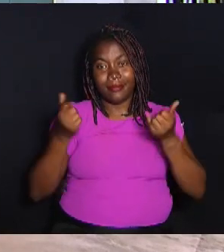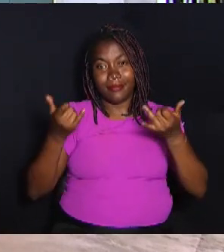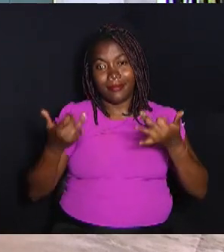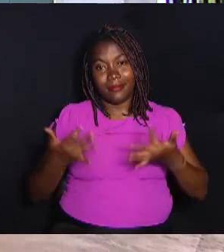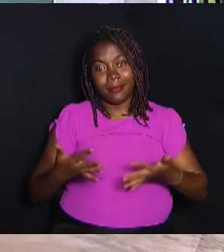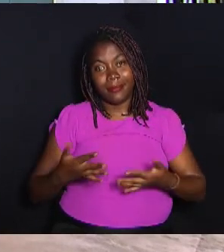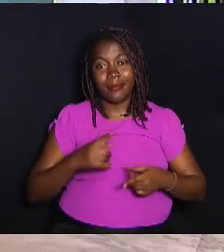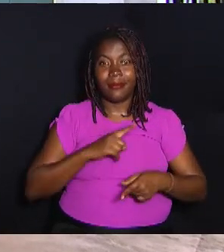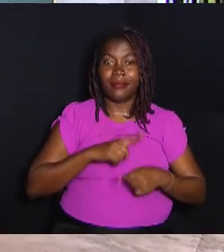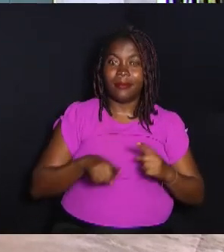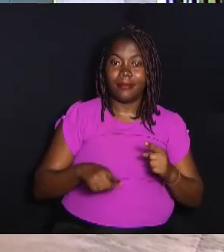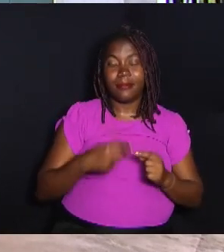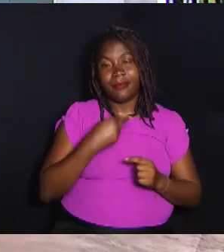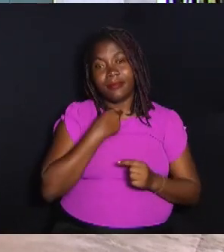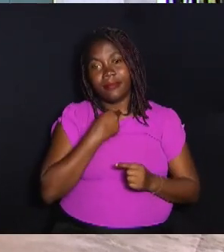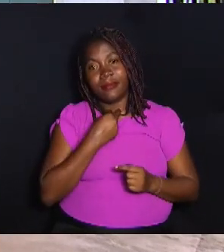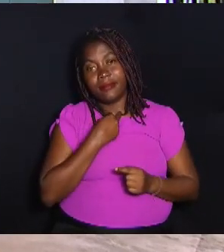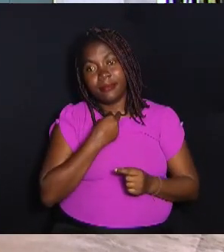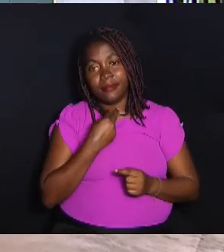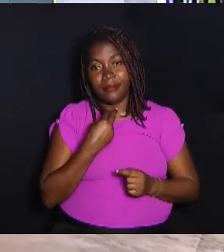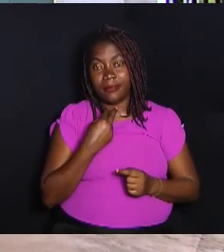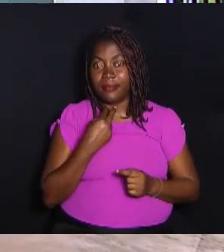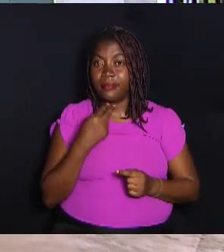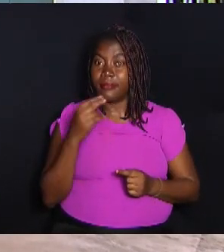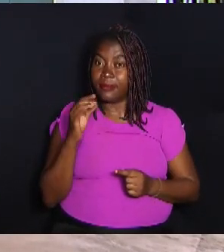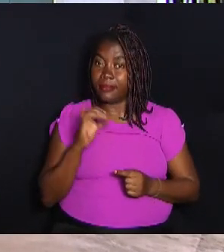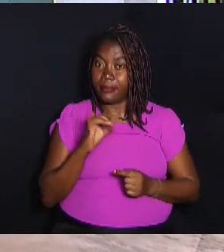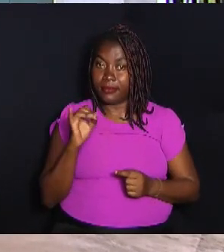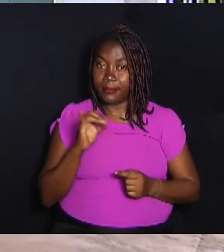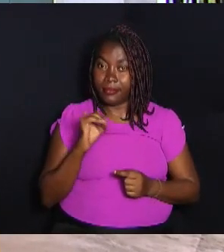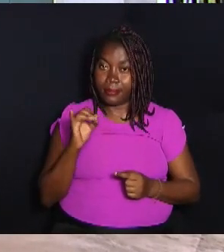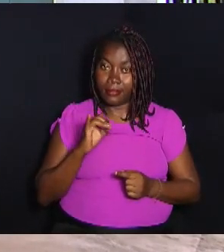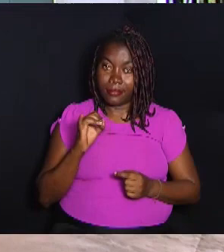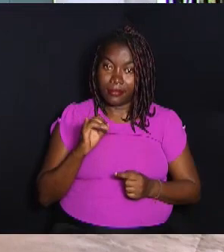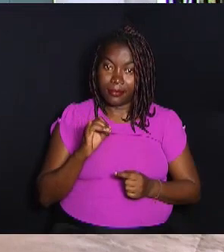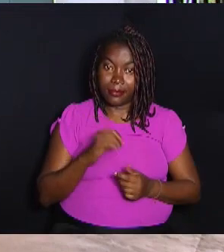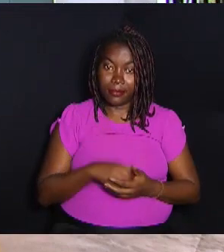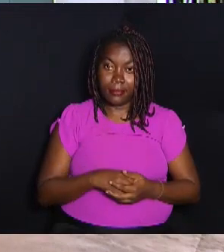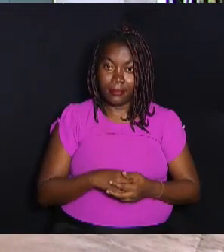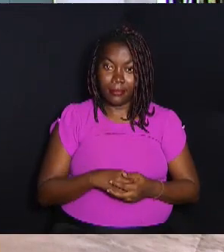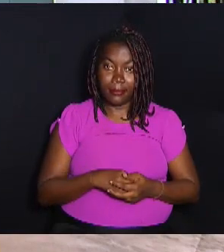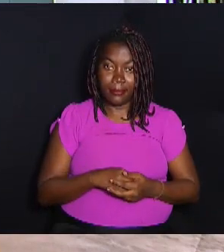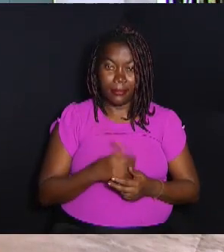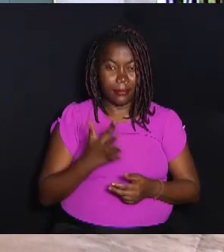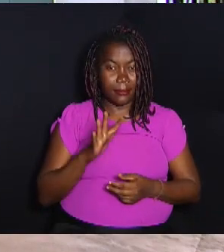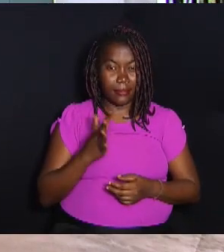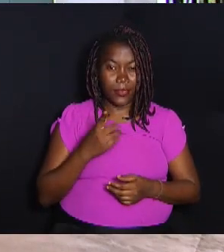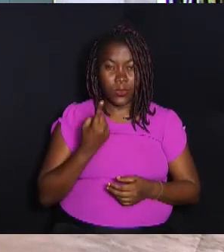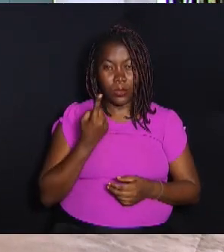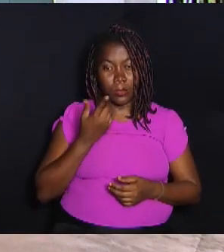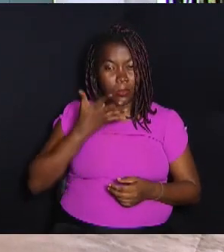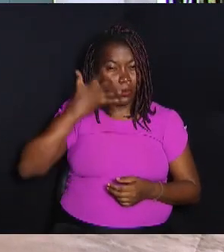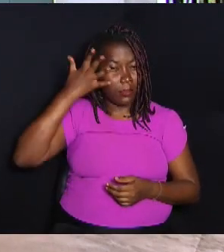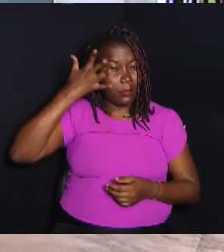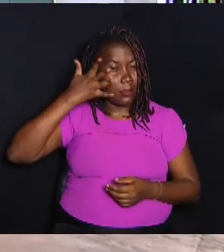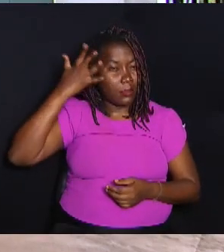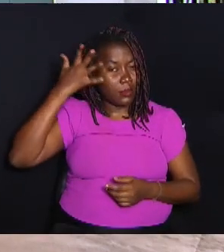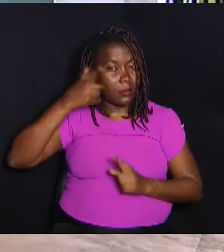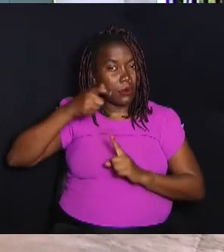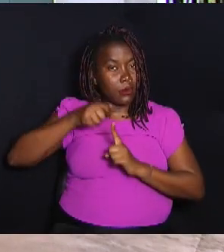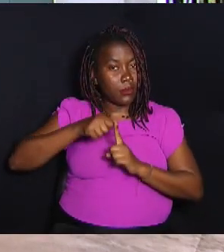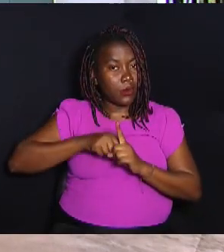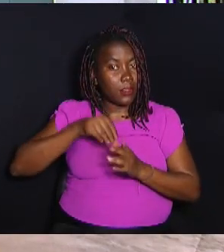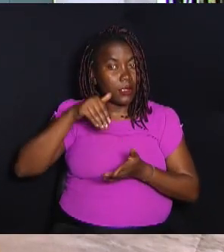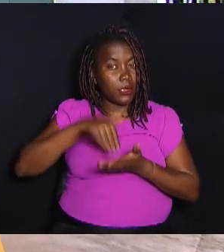programação para falar sobre o que pode e o que não pode na propaganda eleitoral, que é uma coisa de bastante interesse das pessoas, né? Então, ao longo, pelo menos